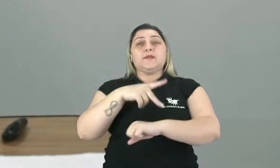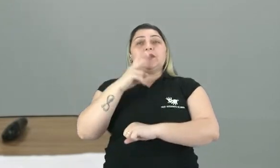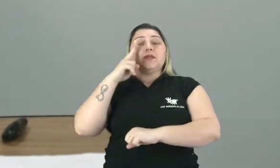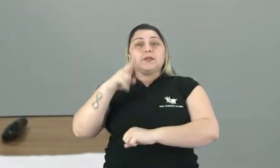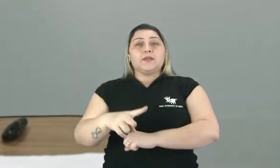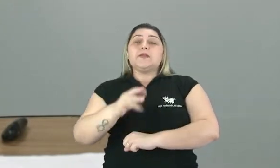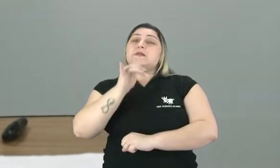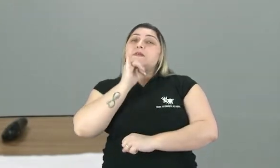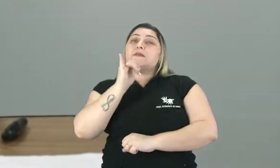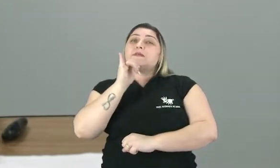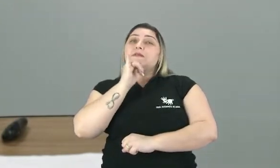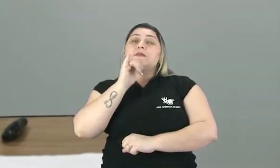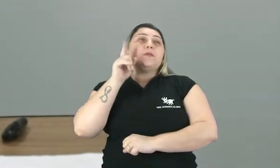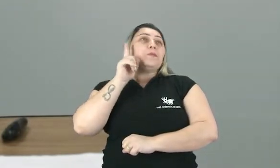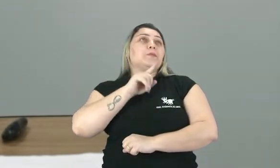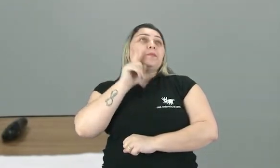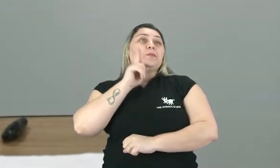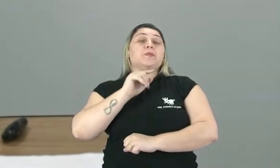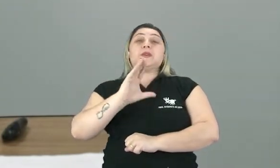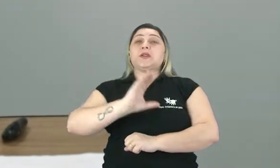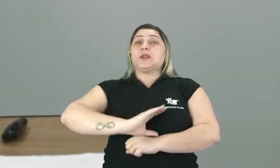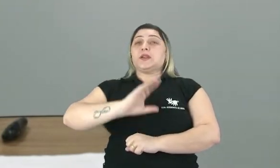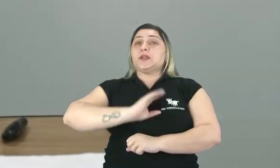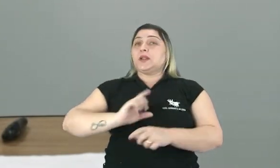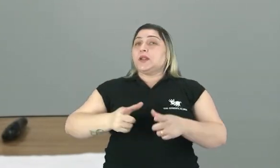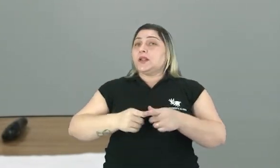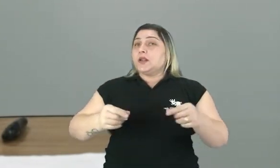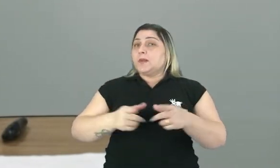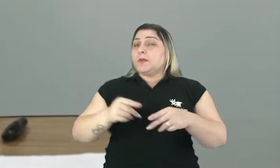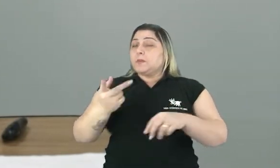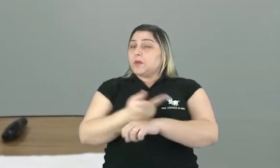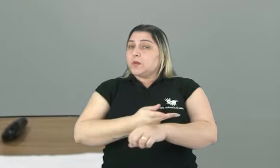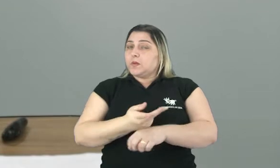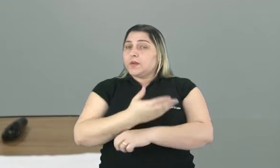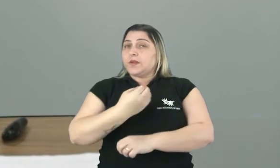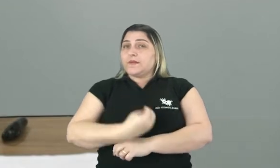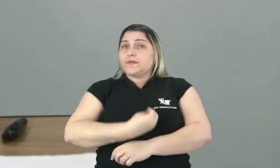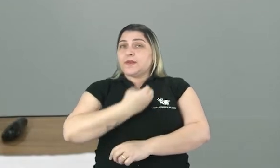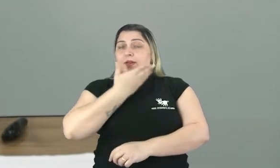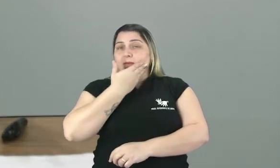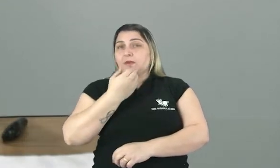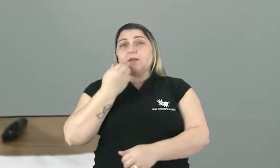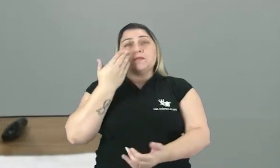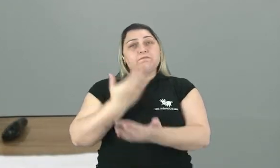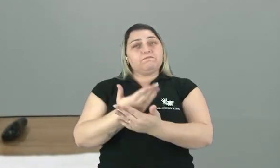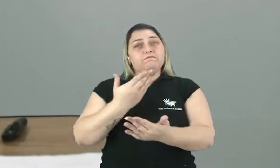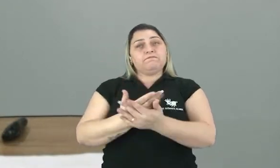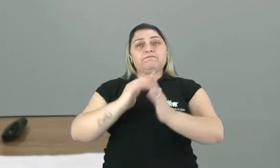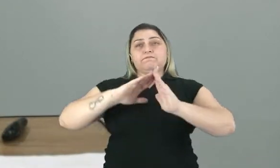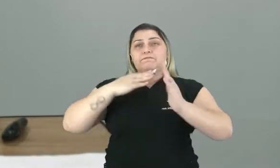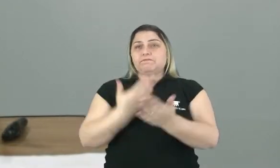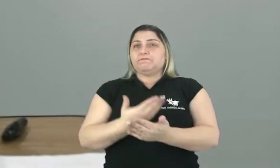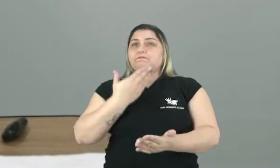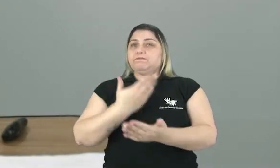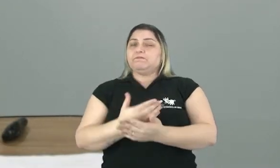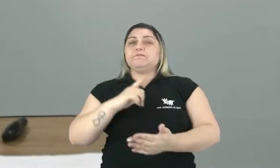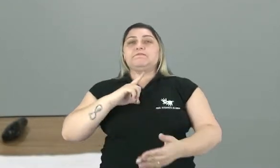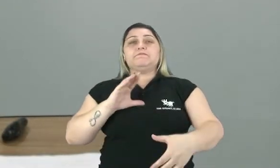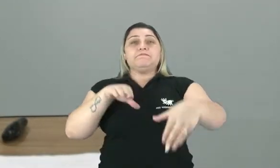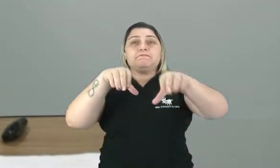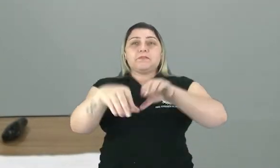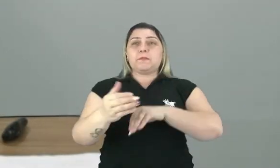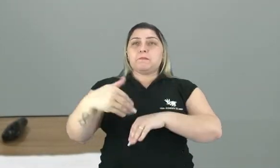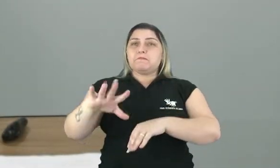aí, pessoas indo para os Estados Unidos, o Canadá, o Japão, buscando uma vida melhor, estudar numa escola melhor, ter um certificado